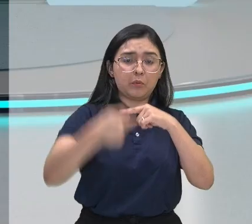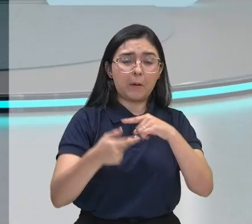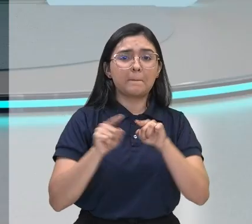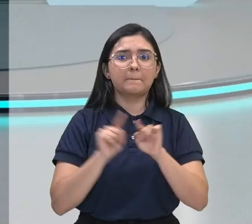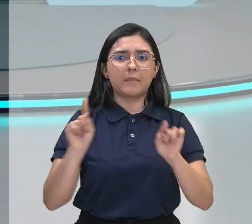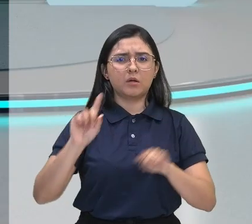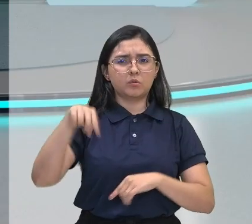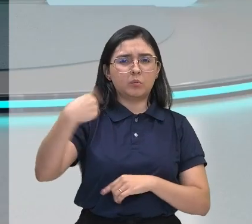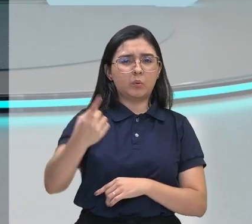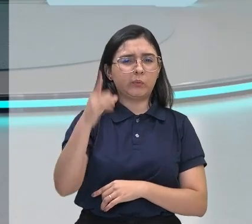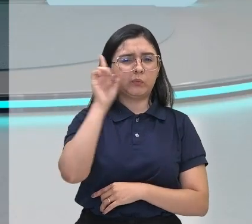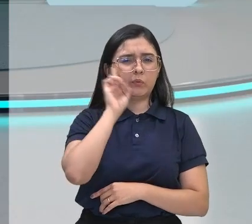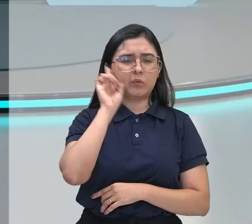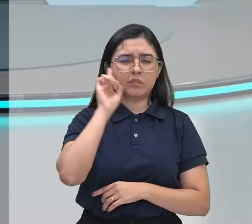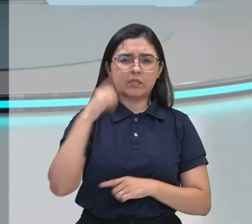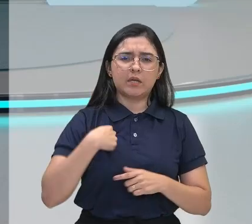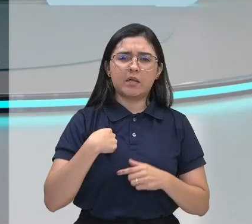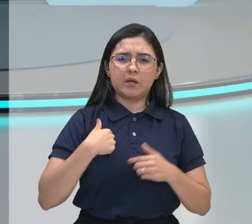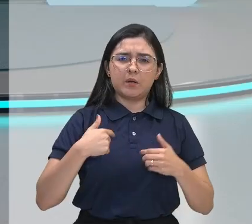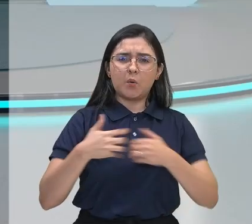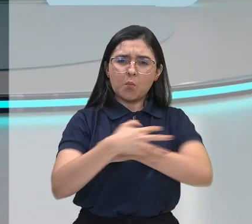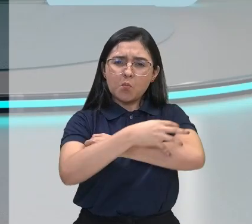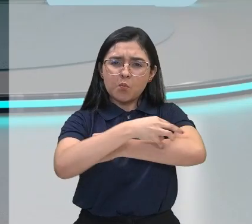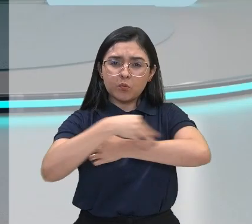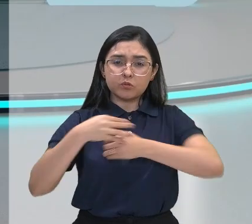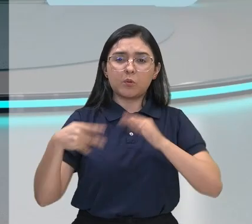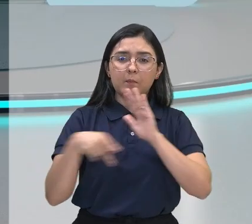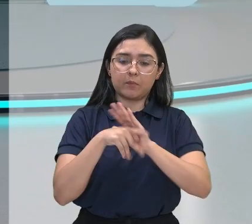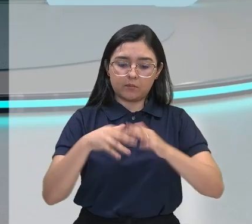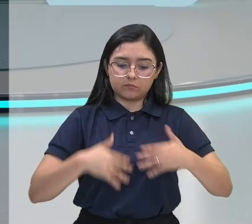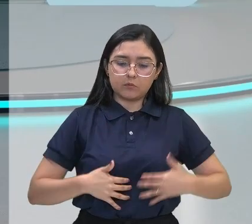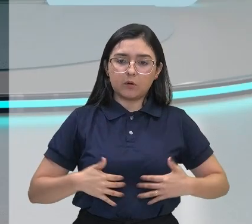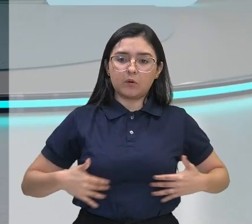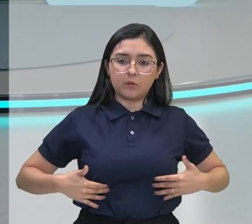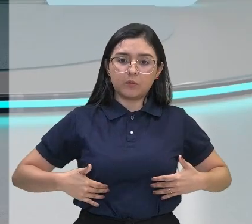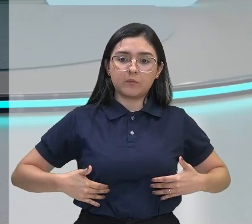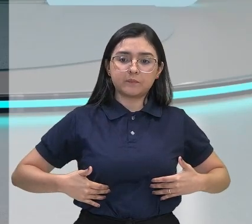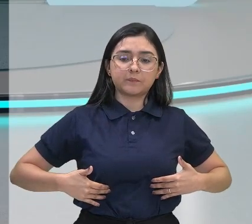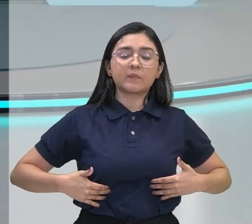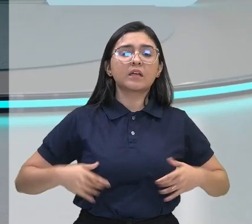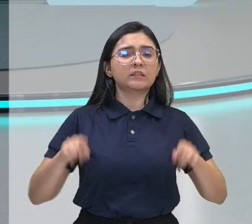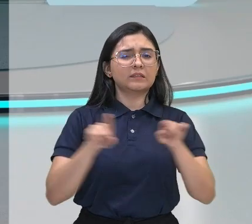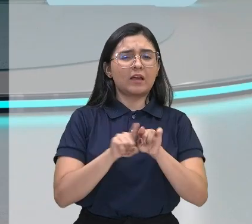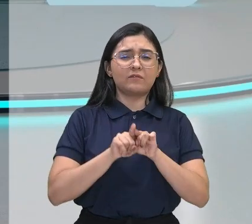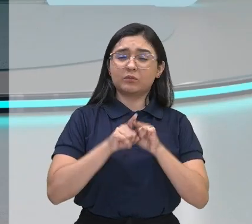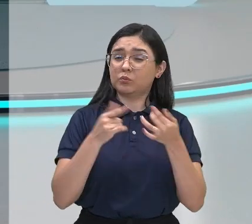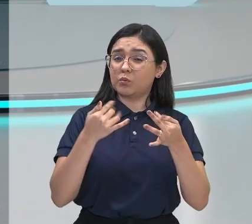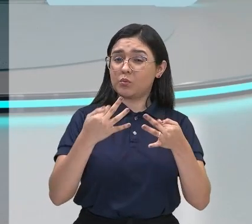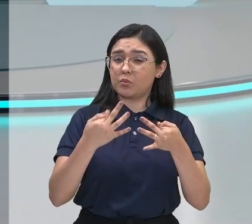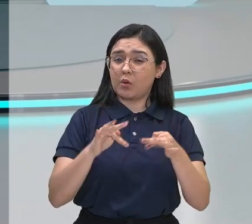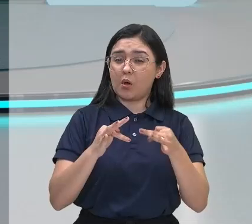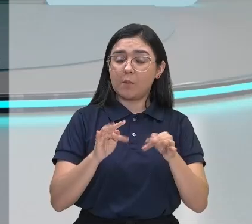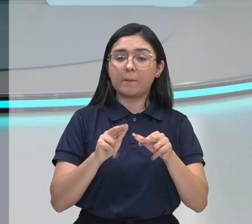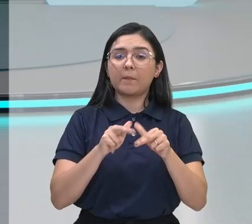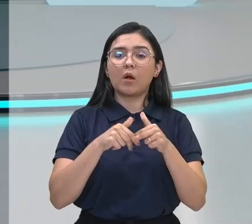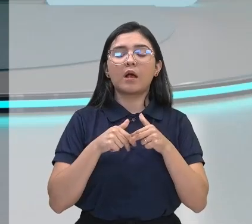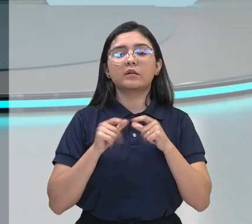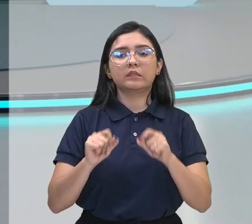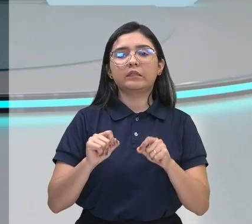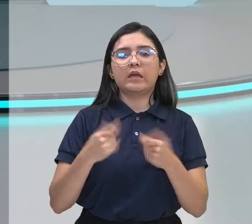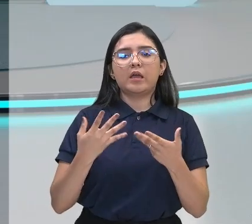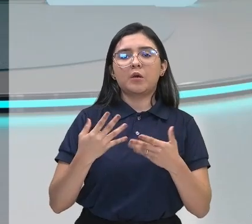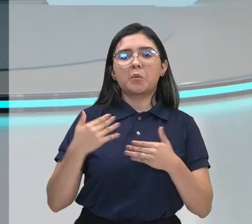seguinte a musculatura do abdômen, a musculatura intercostal estavam bem doloridas. Isso porque não é